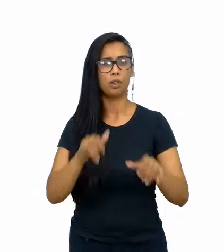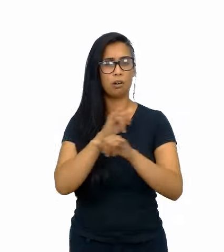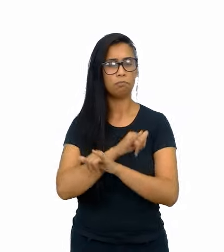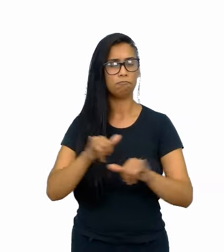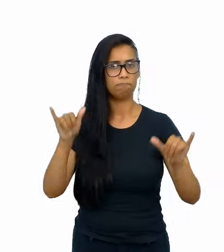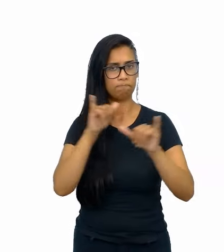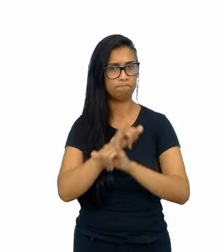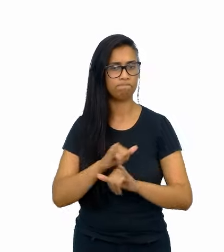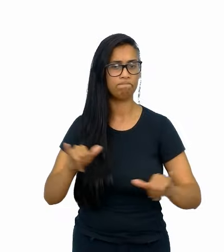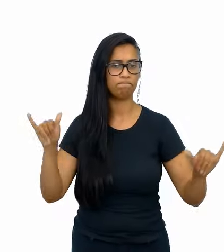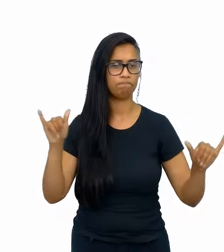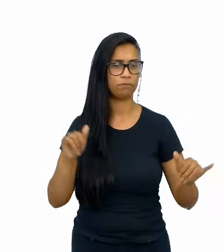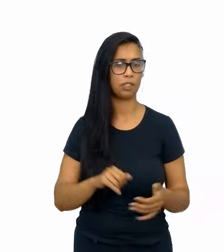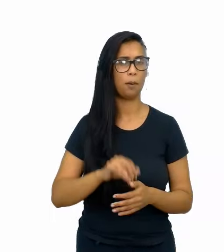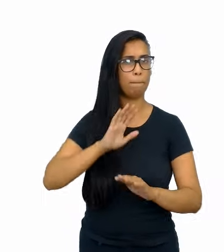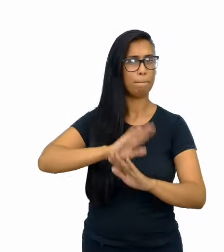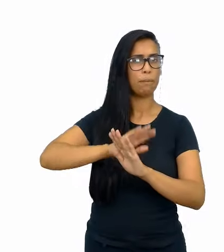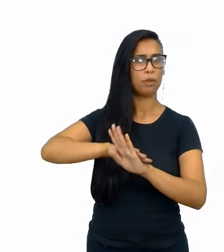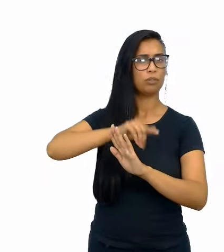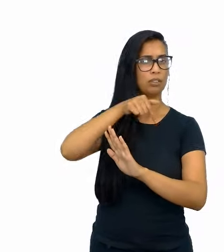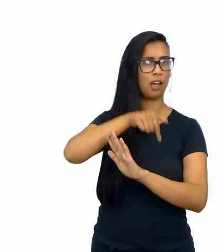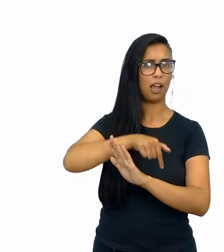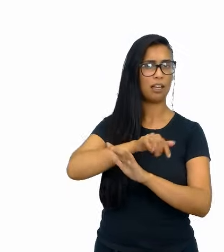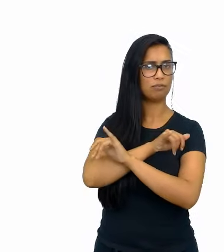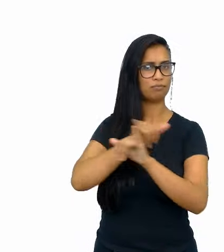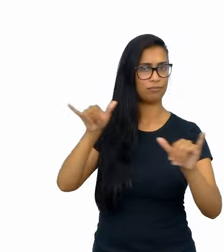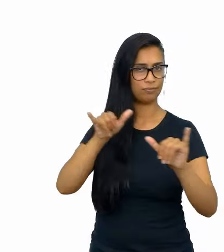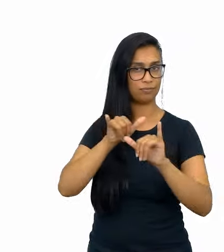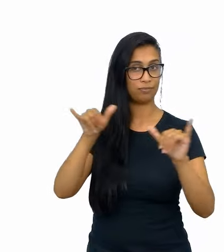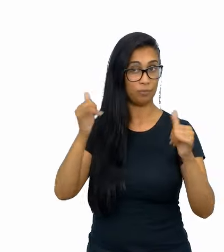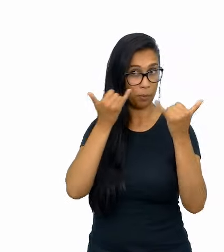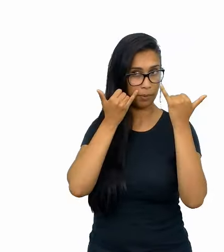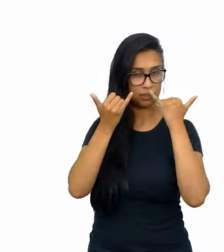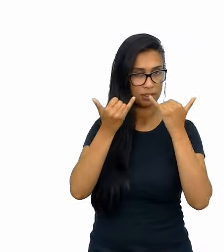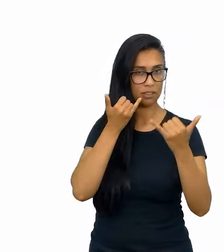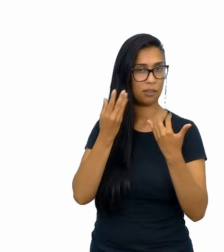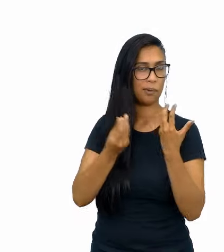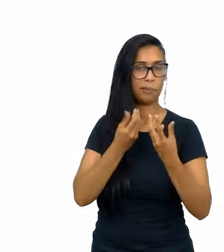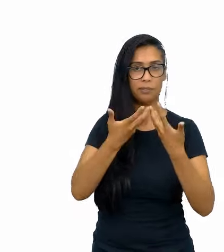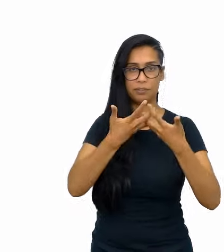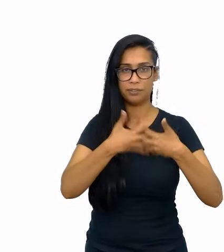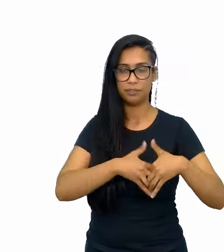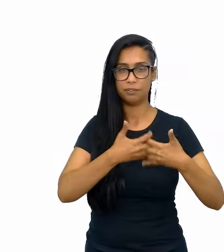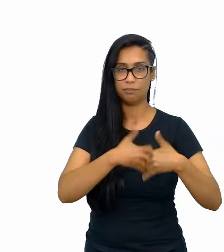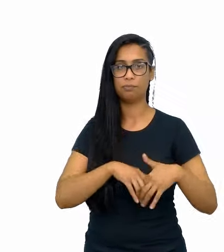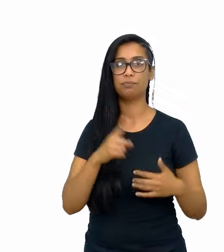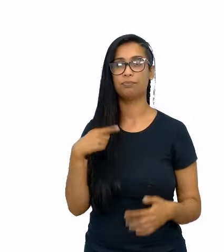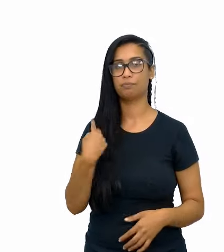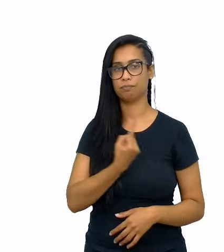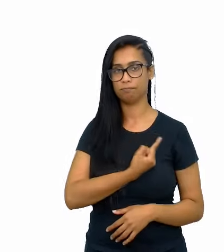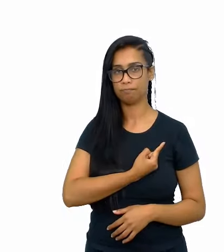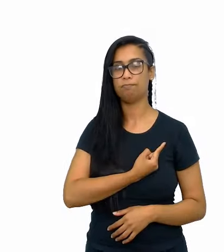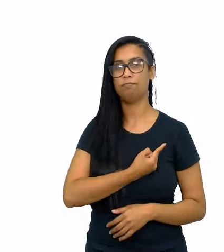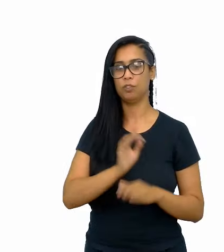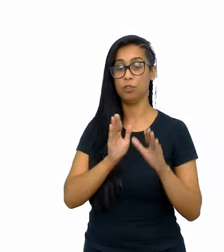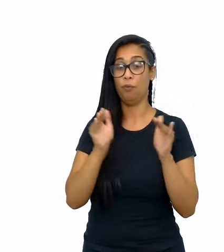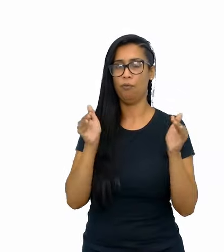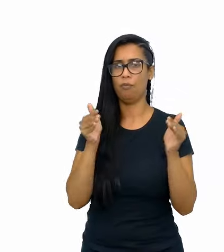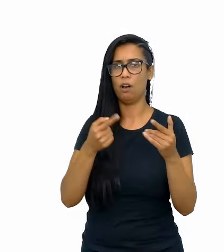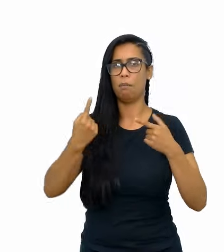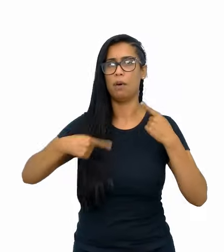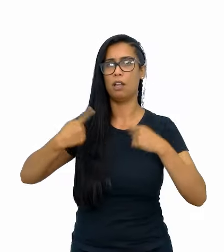por trás desses relatos estarem dentro da notícia? Né? Então, nós vamos também problematizar esses aspectos